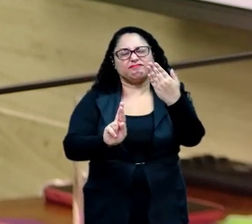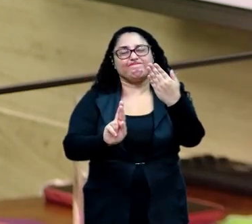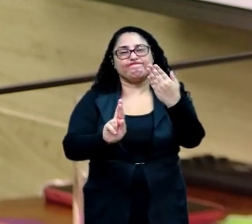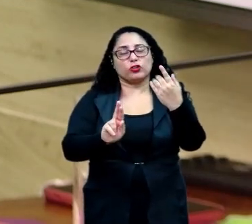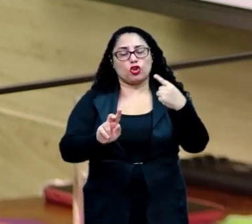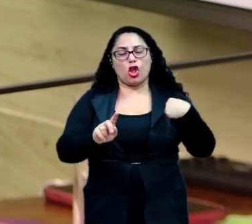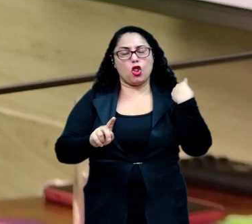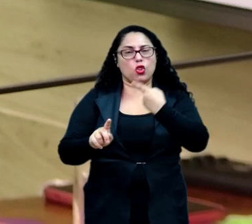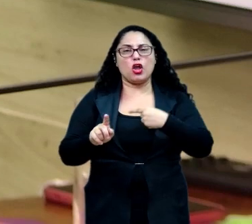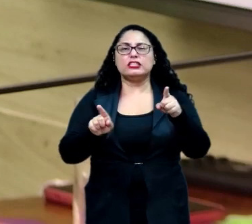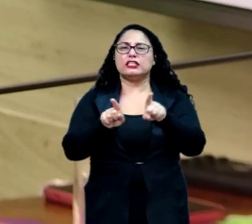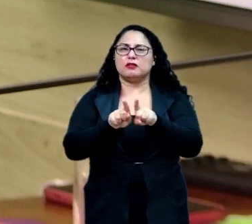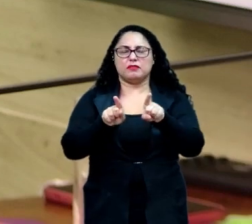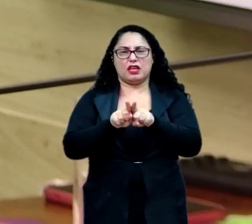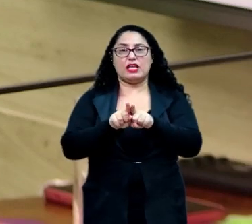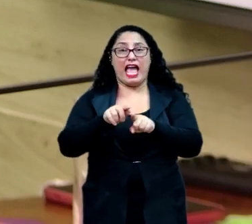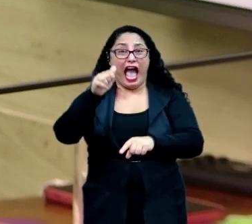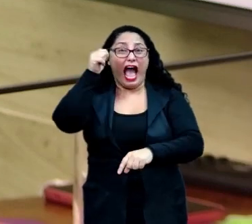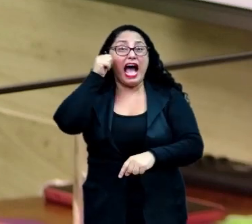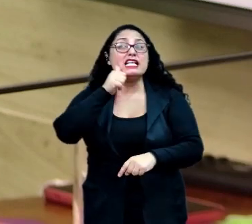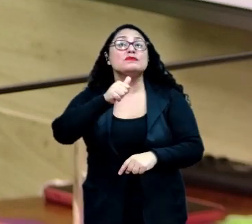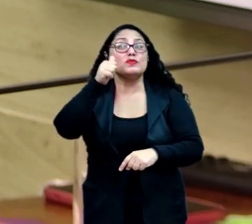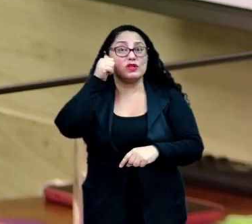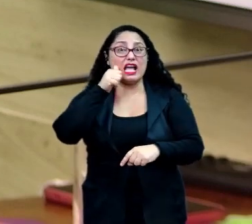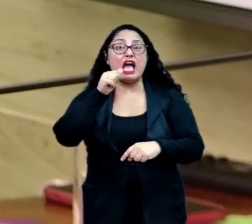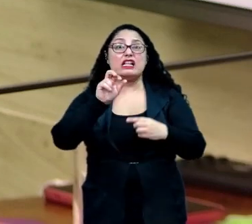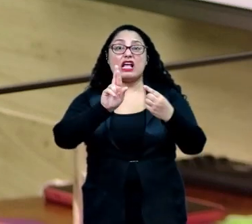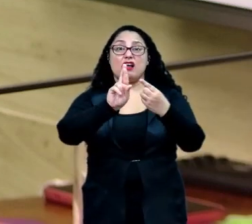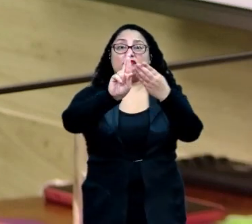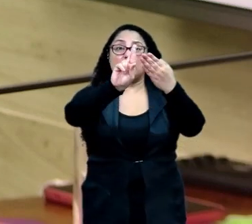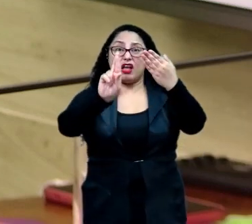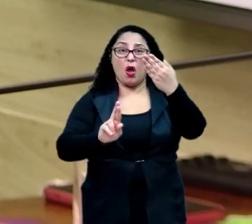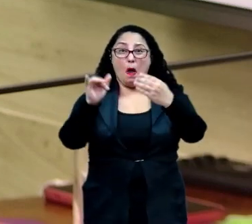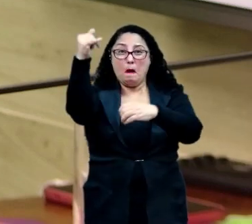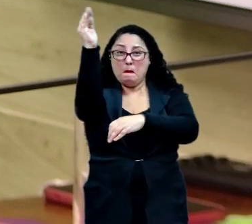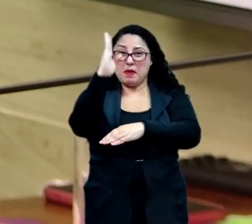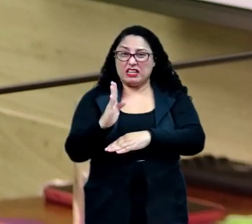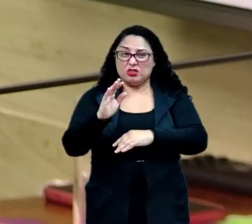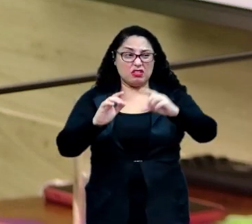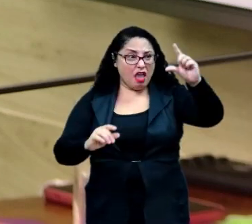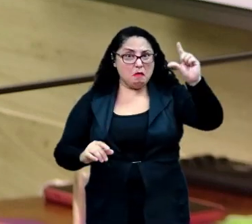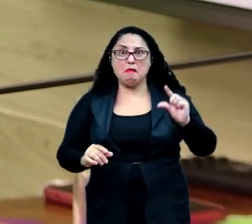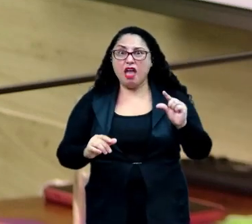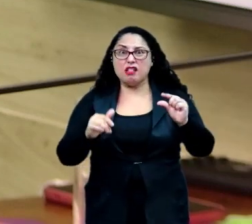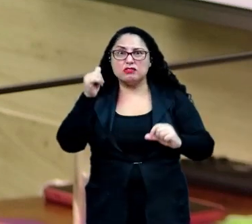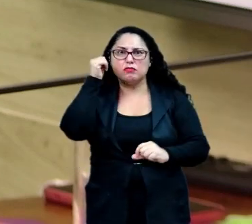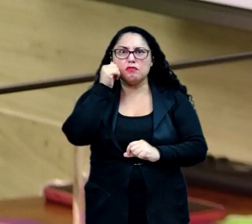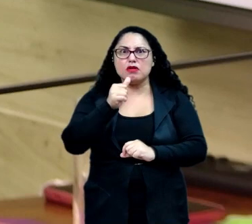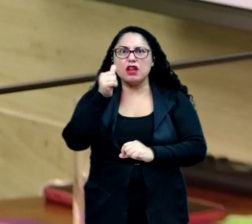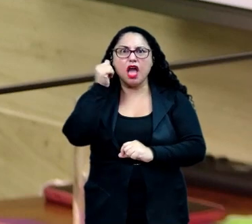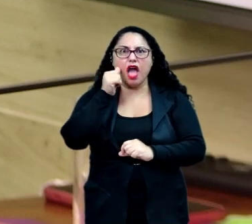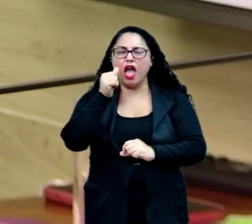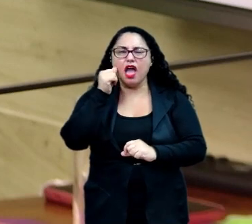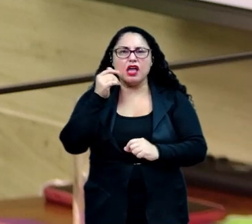subrepresentado. Mulheres também. As mulheres estão subrepresentadas. Você vê que o Brasil ele tem menos mulheres